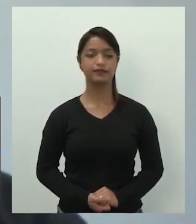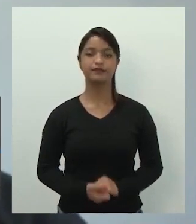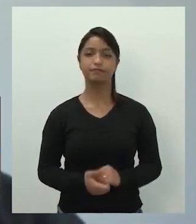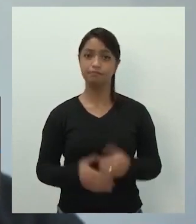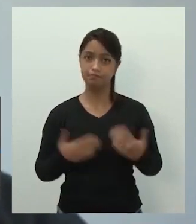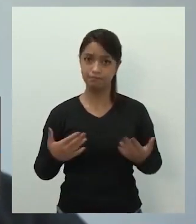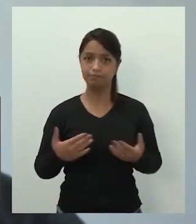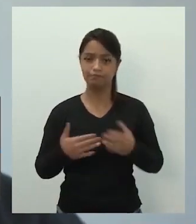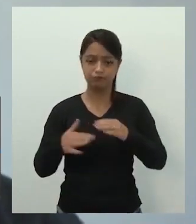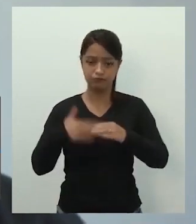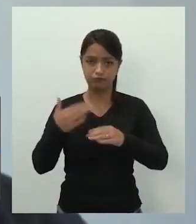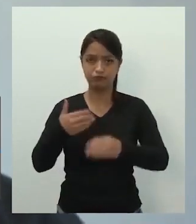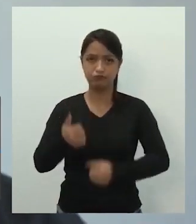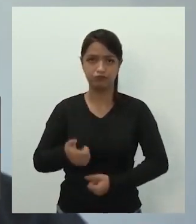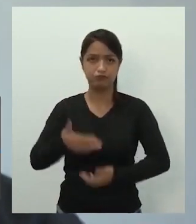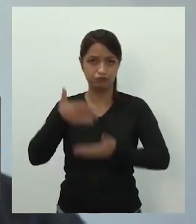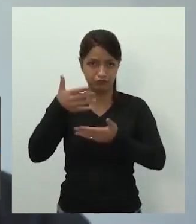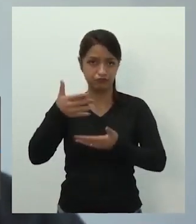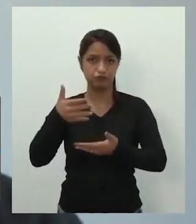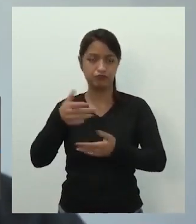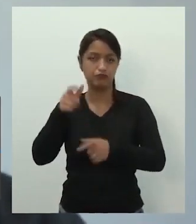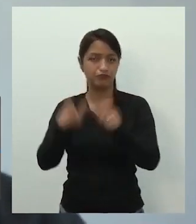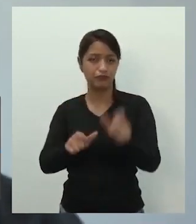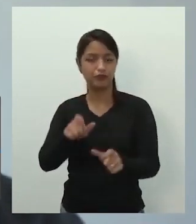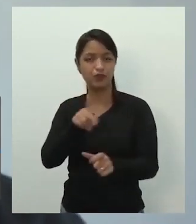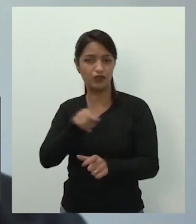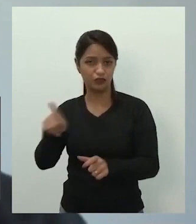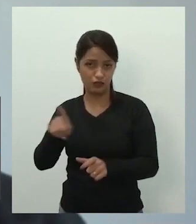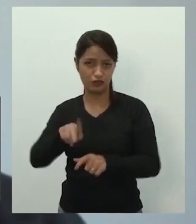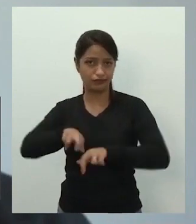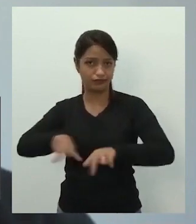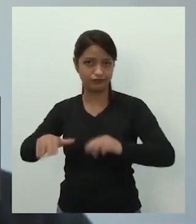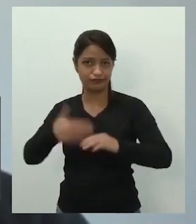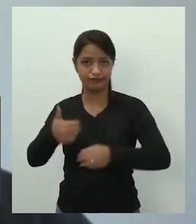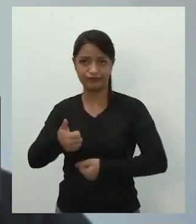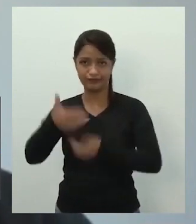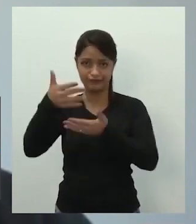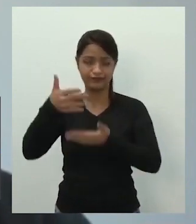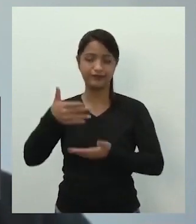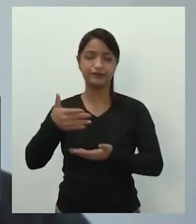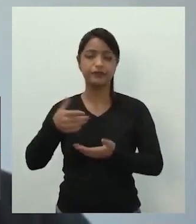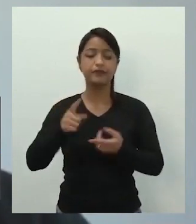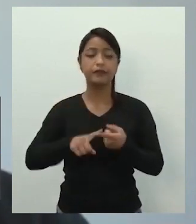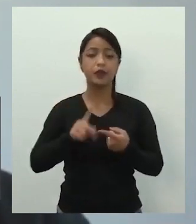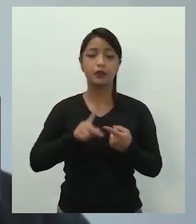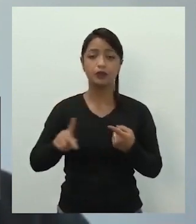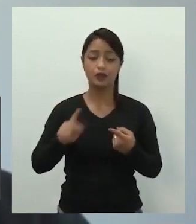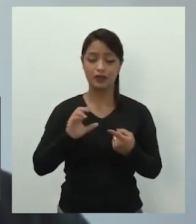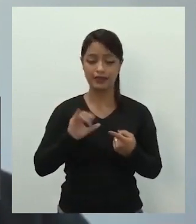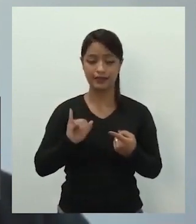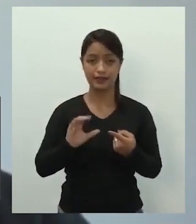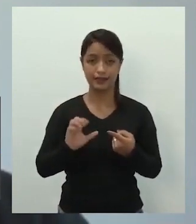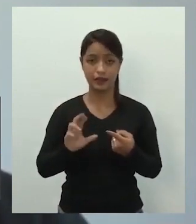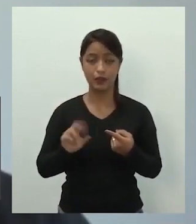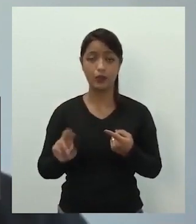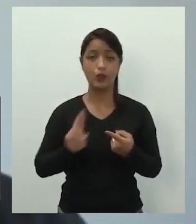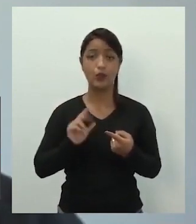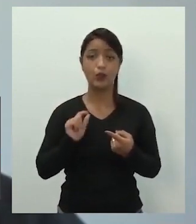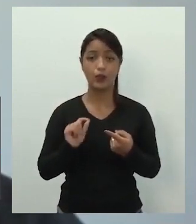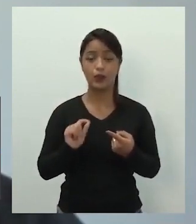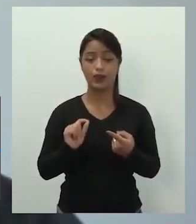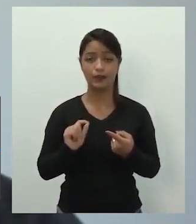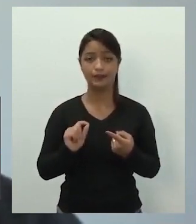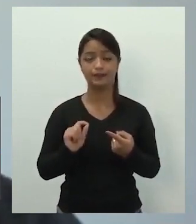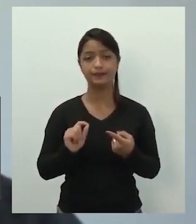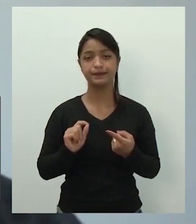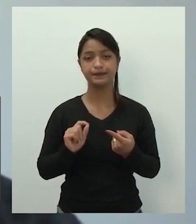Temos a interação dos colegas, né, dos professores. O professor Cícero responde que